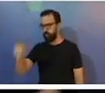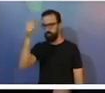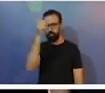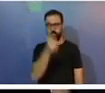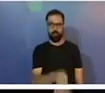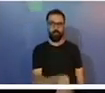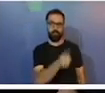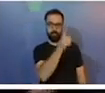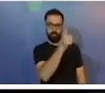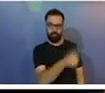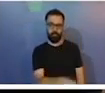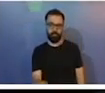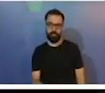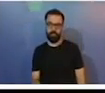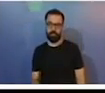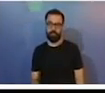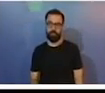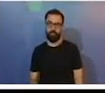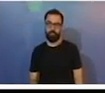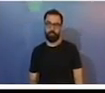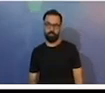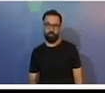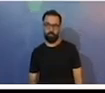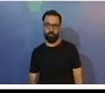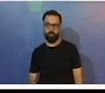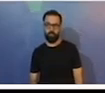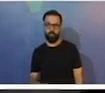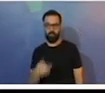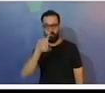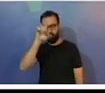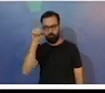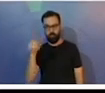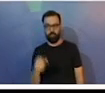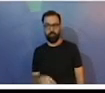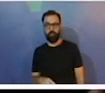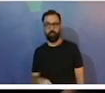olha quantas. Essas linhas